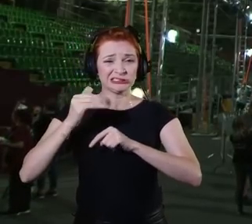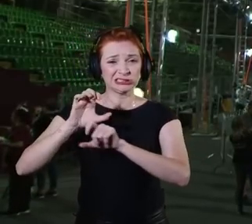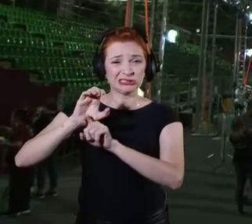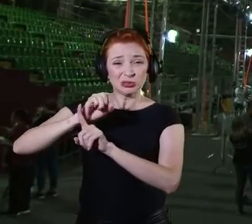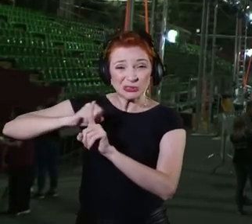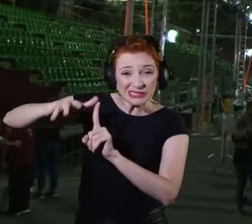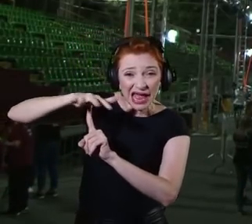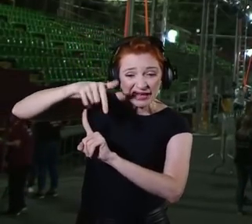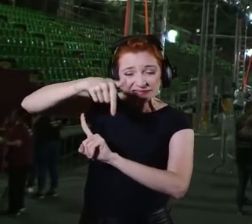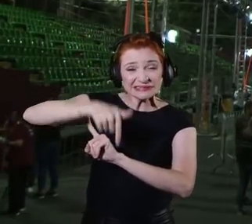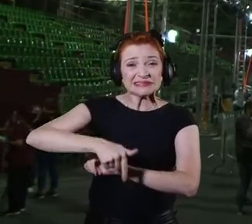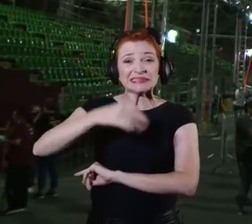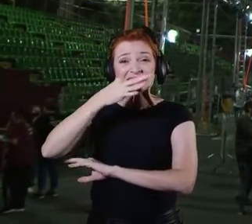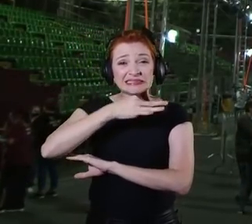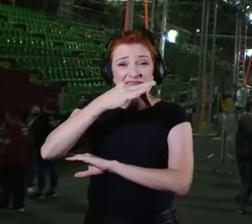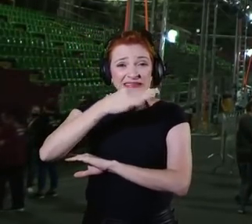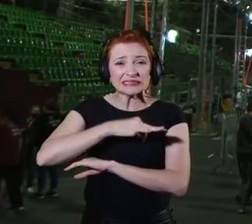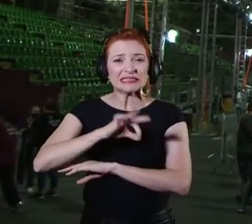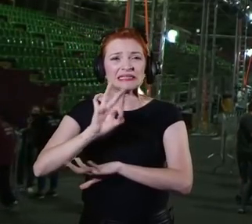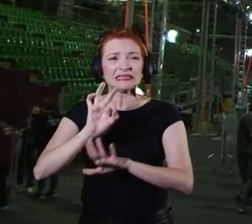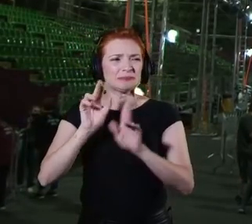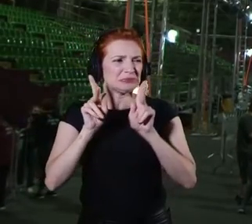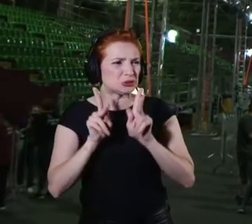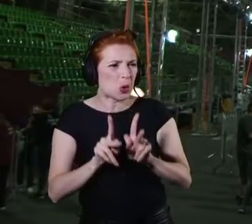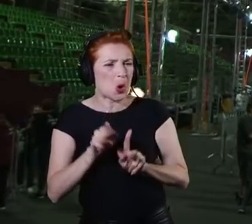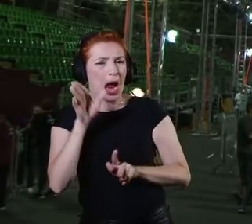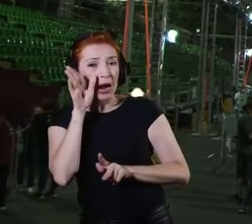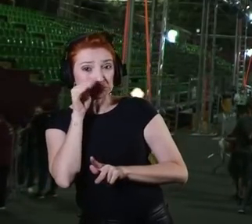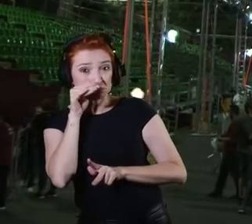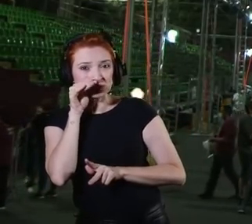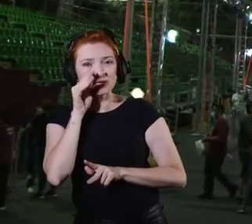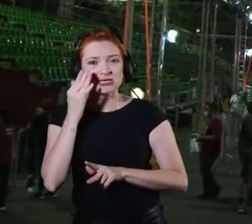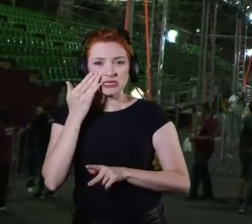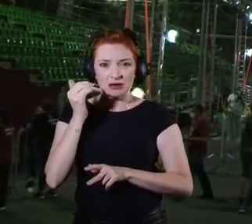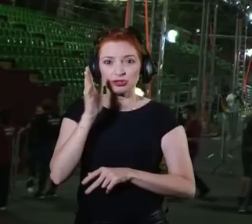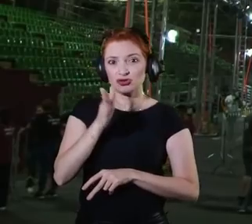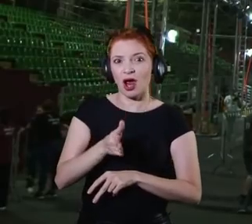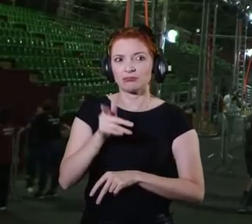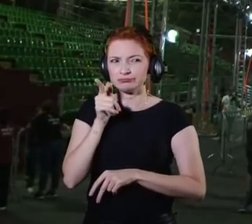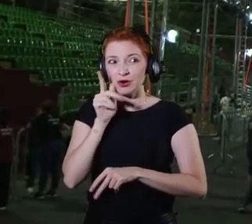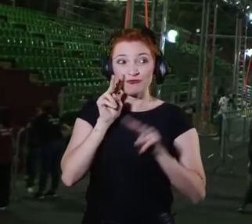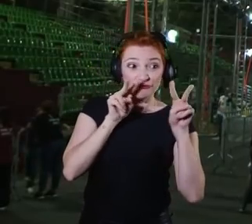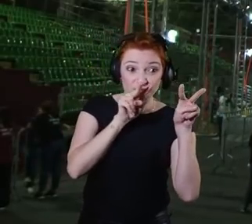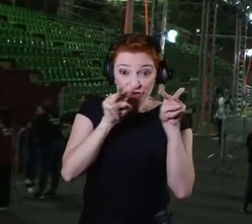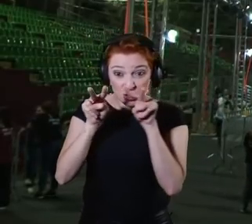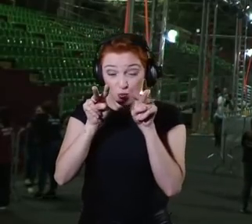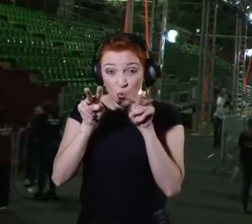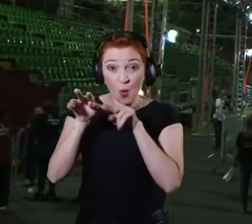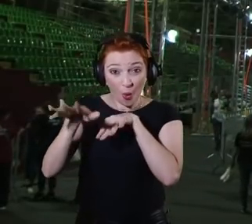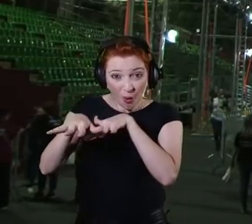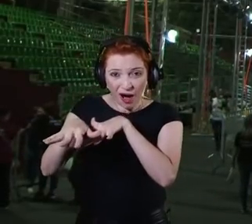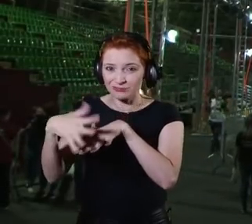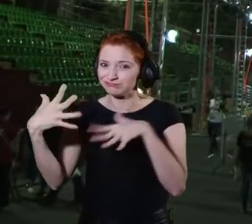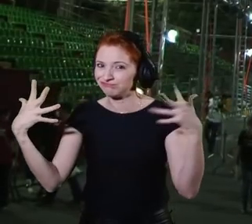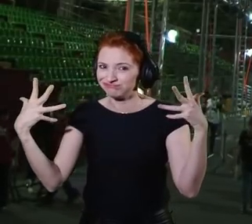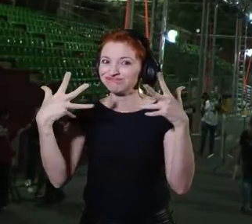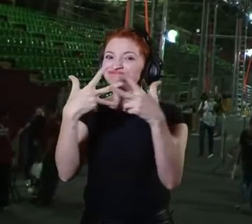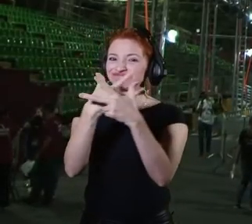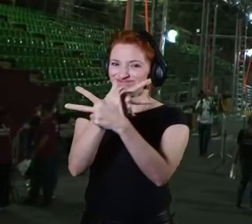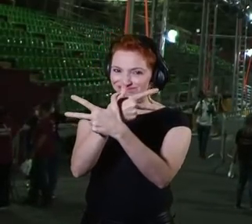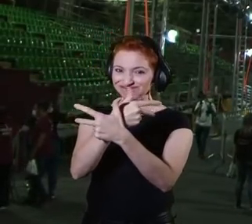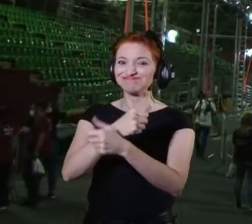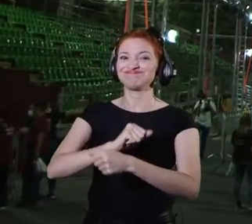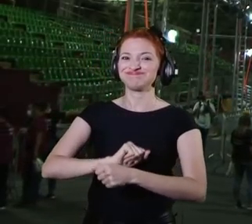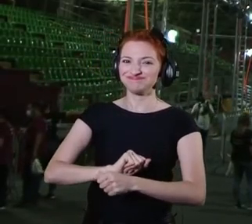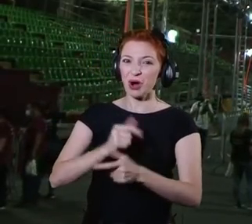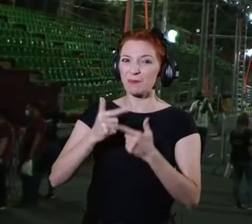Sul e todos aqueles que nos acompanham além fronteiras tiveram a oportunidade de ver um belo desfile, mais uma vez,